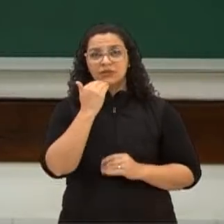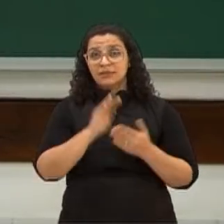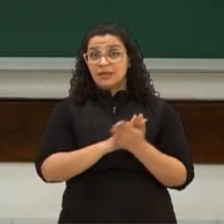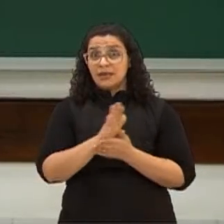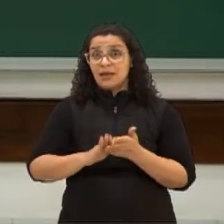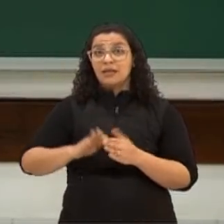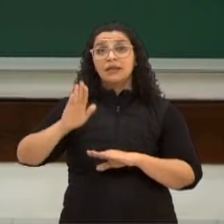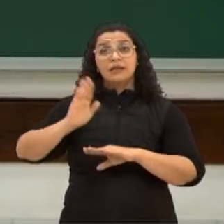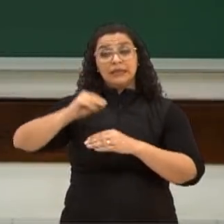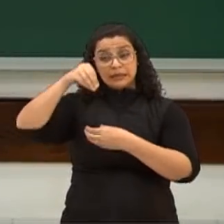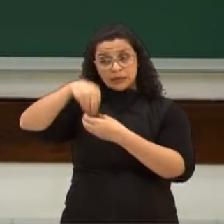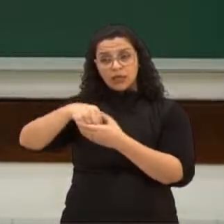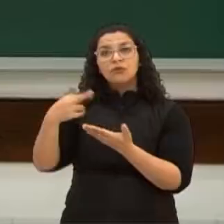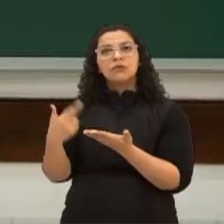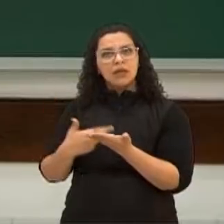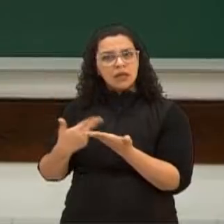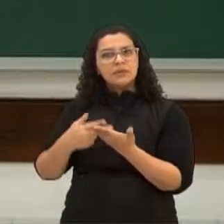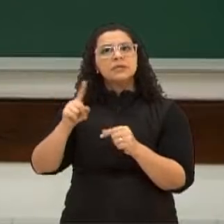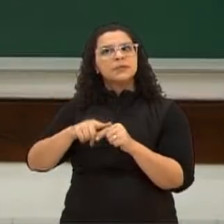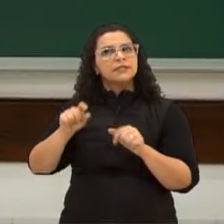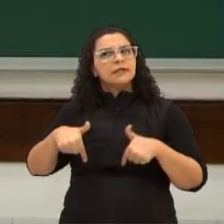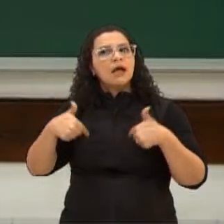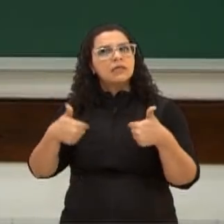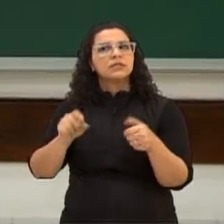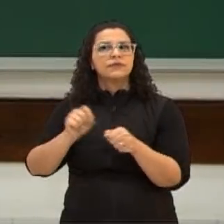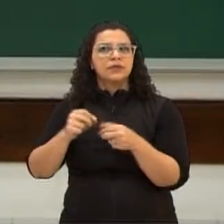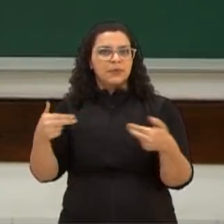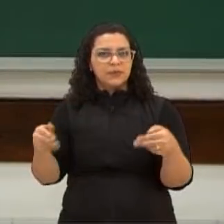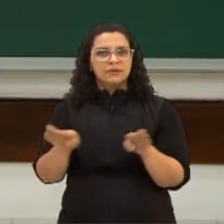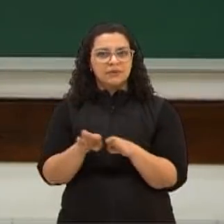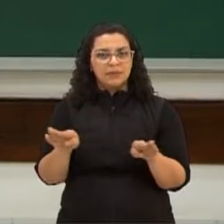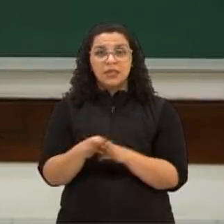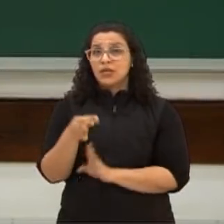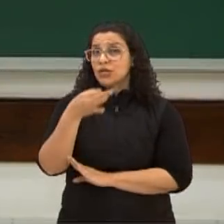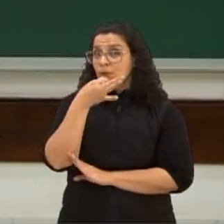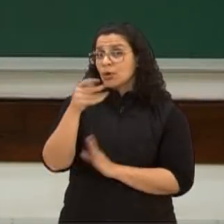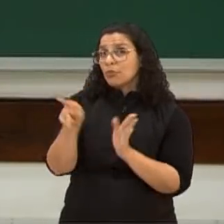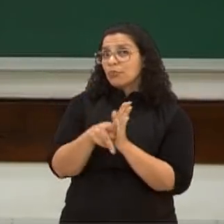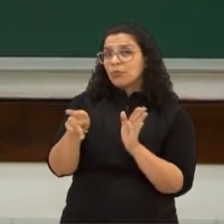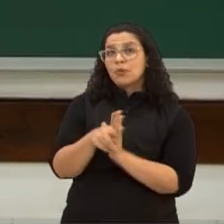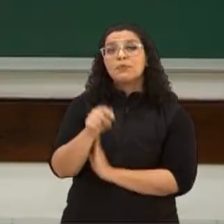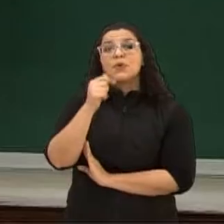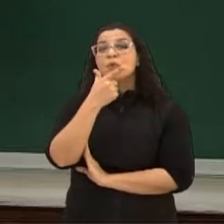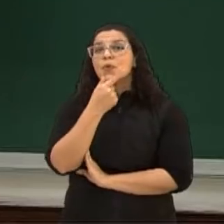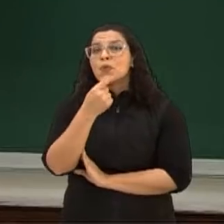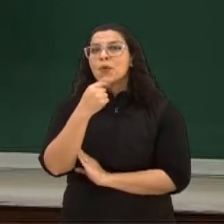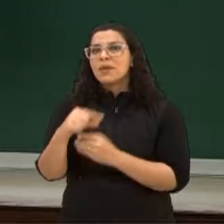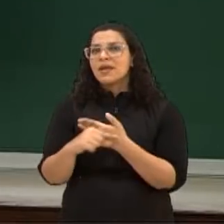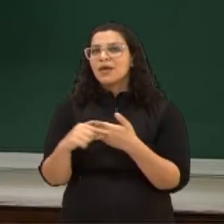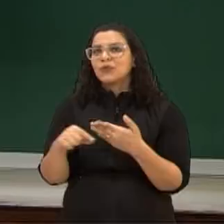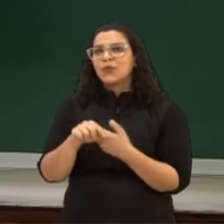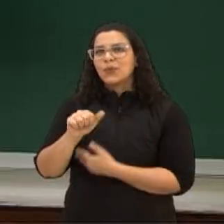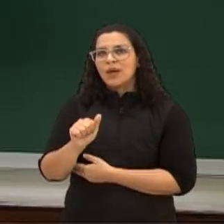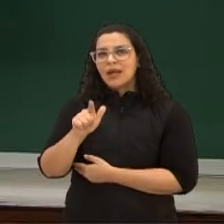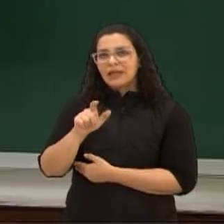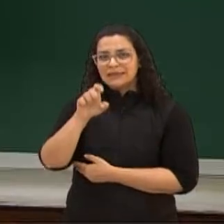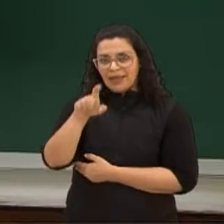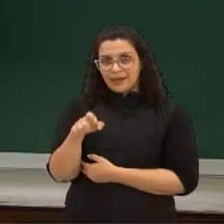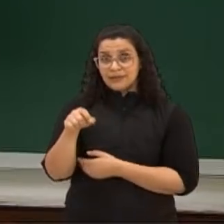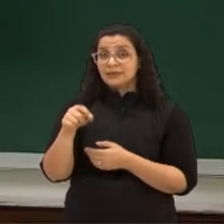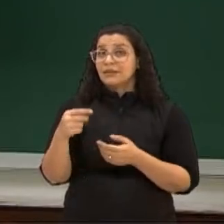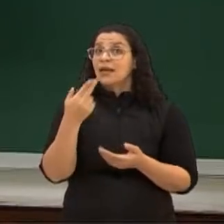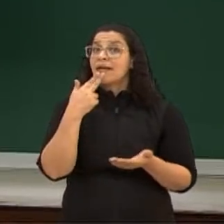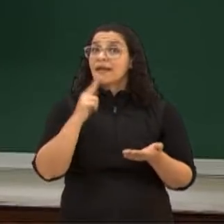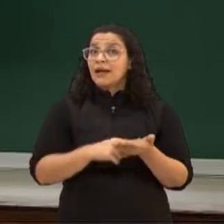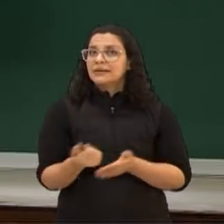preciso fazer alguma coisa. Então, essa é a opinião que nós temos aqui nesta primeira carta.